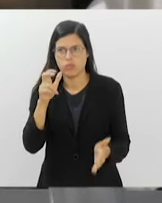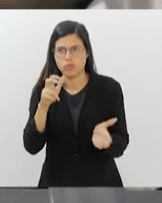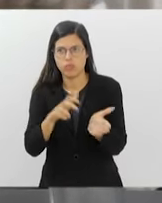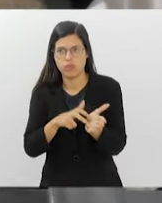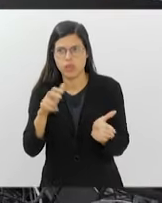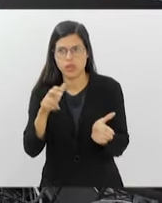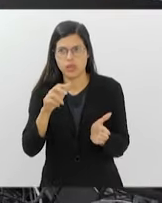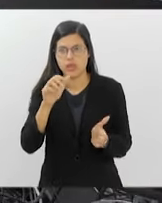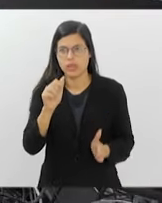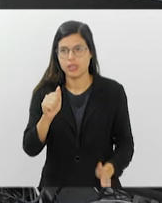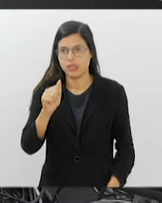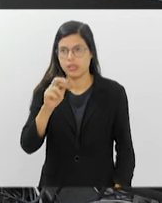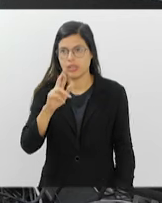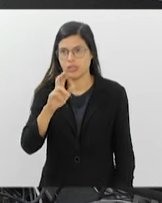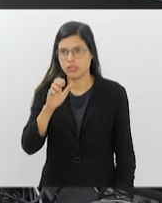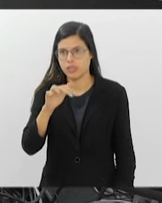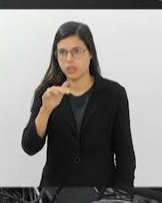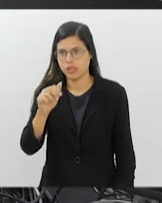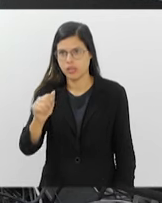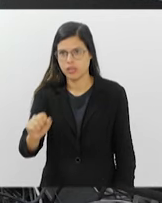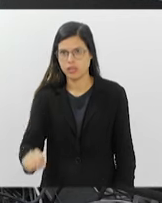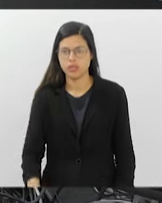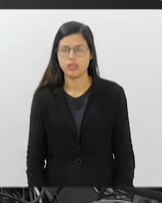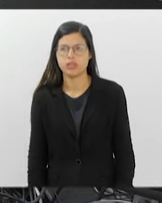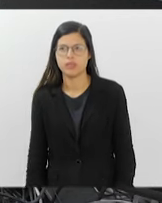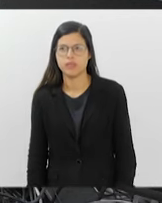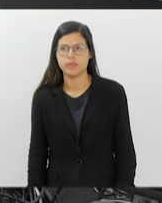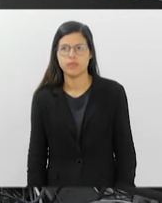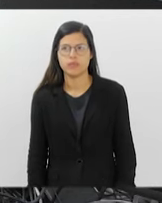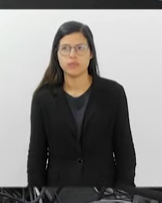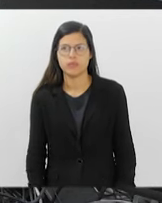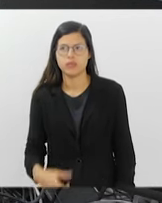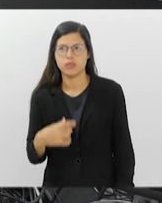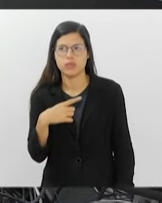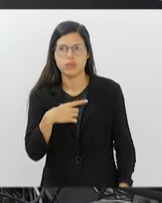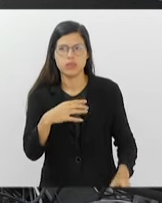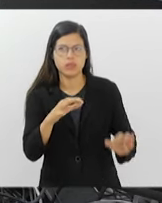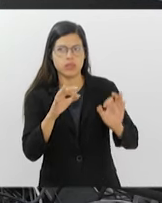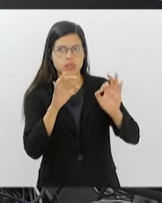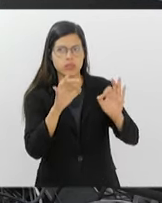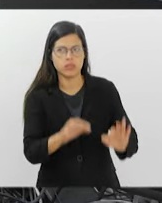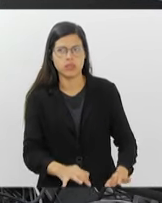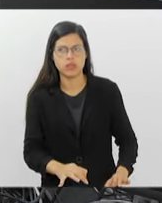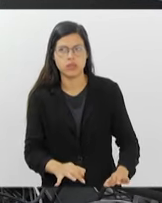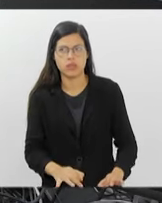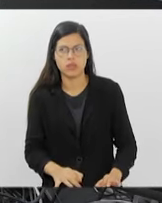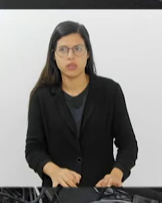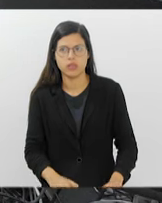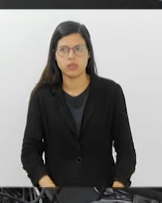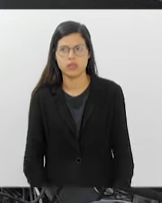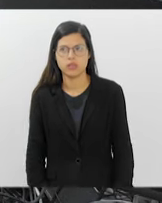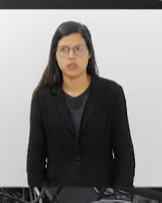o senhor tem certeza somente das arenas jás fomos lá ontem de manhã tá o senhor tem certeza de que a